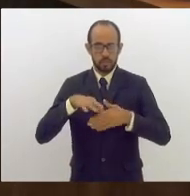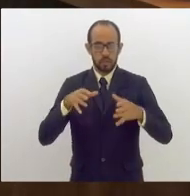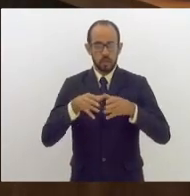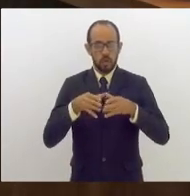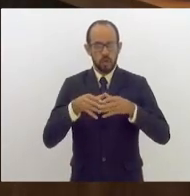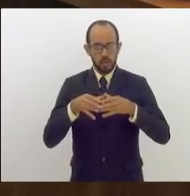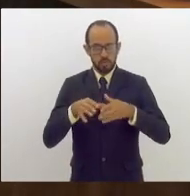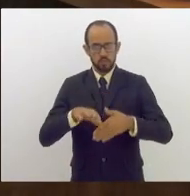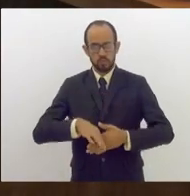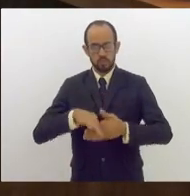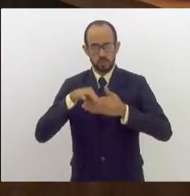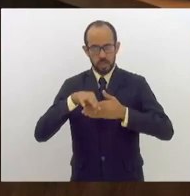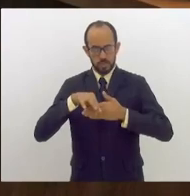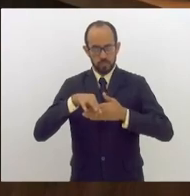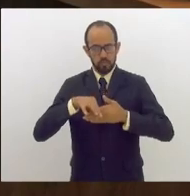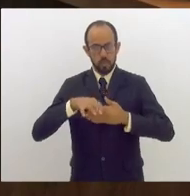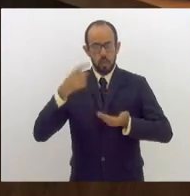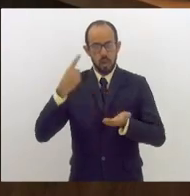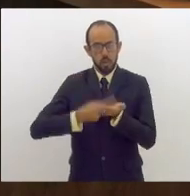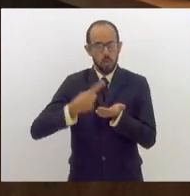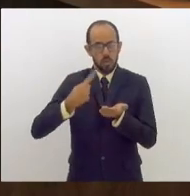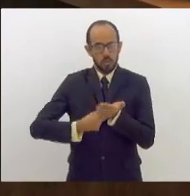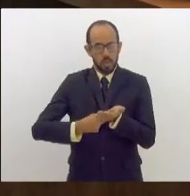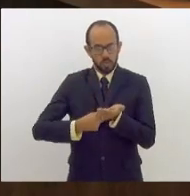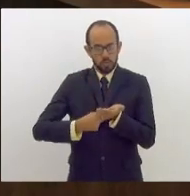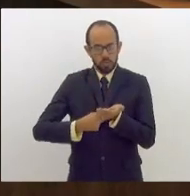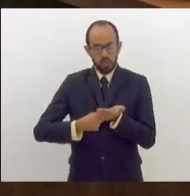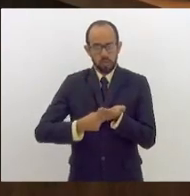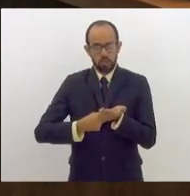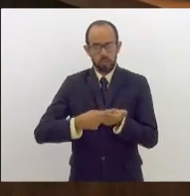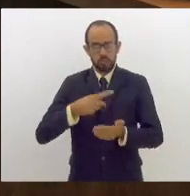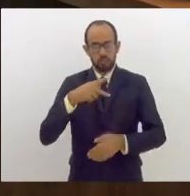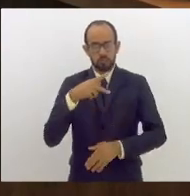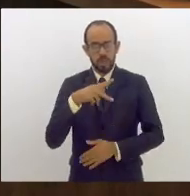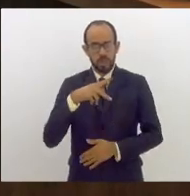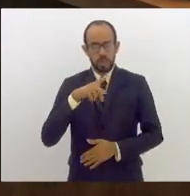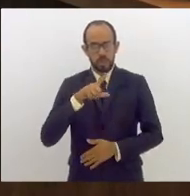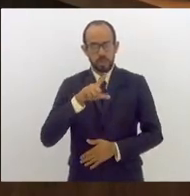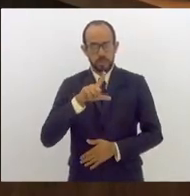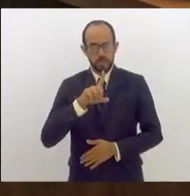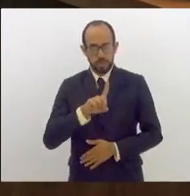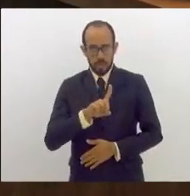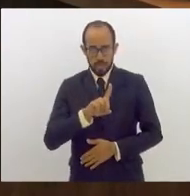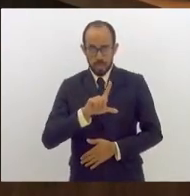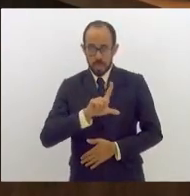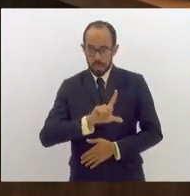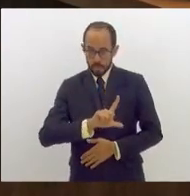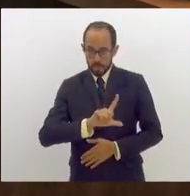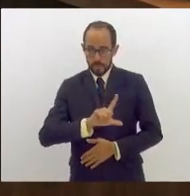ficou assentado que o pdl pdl